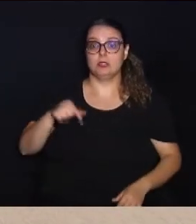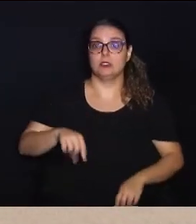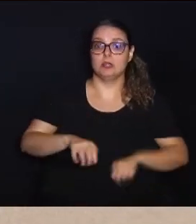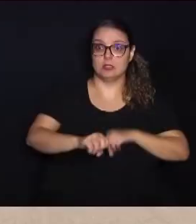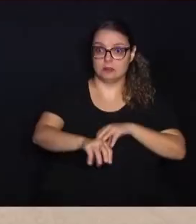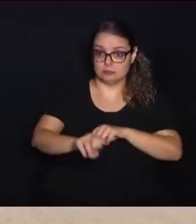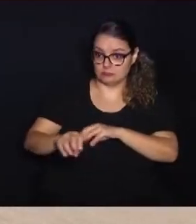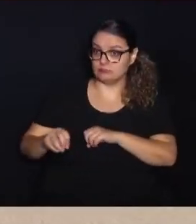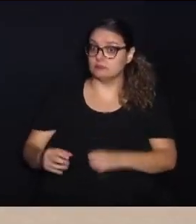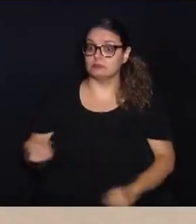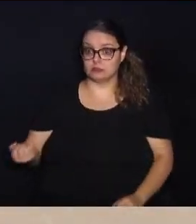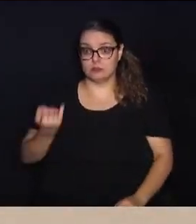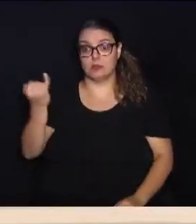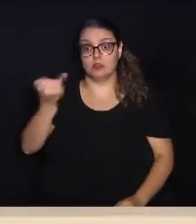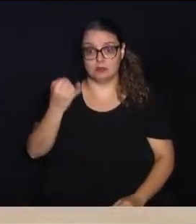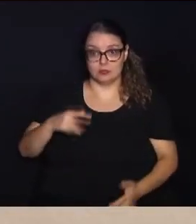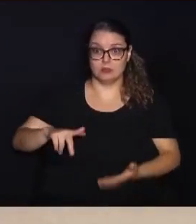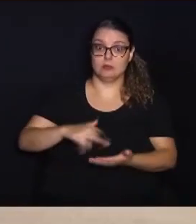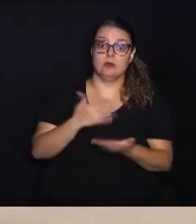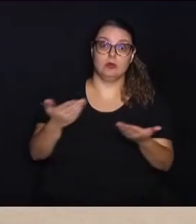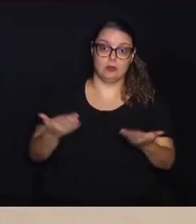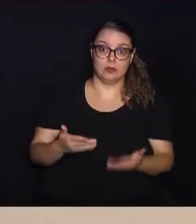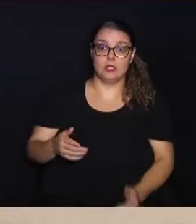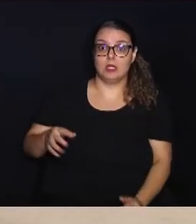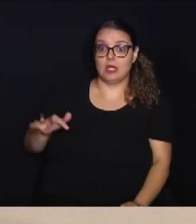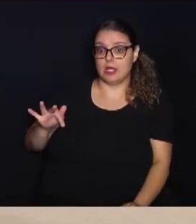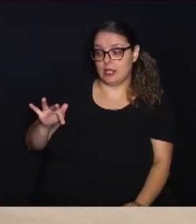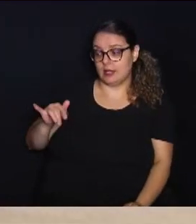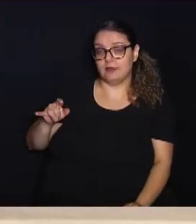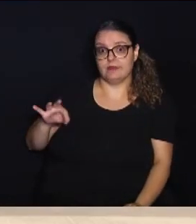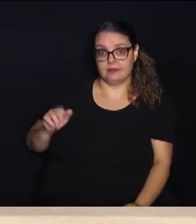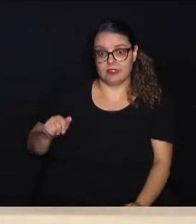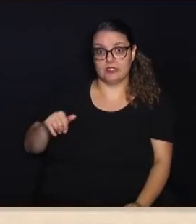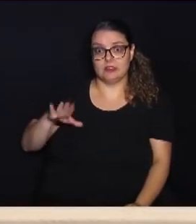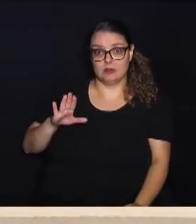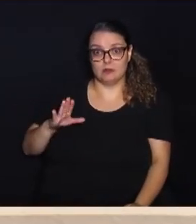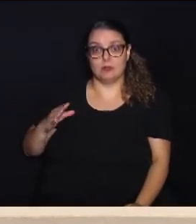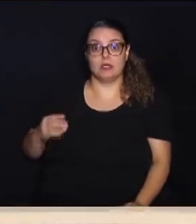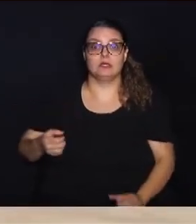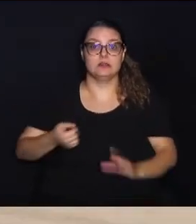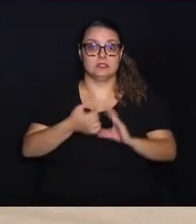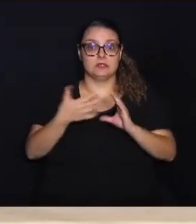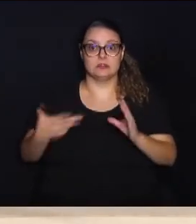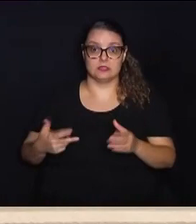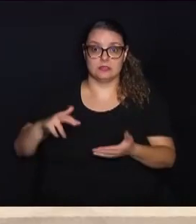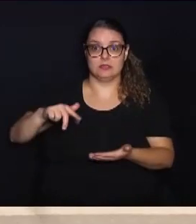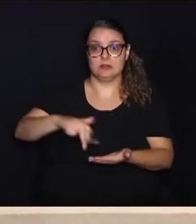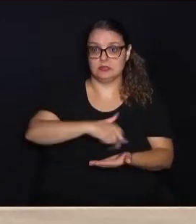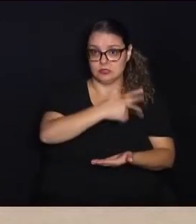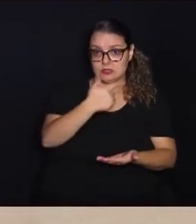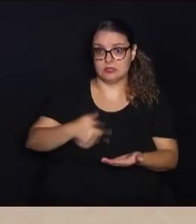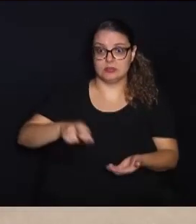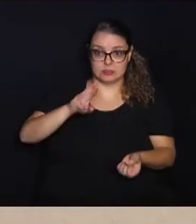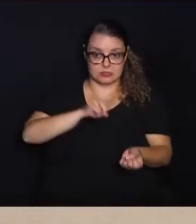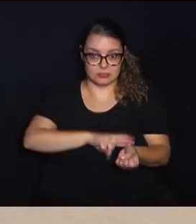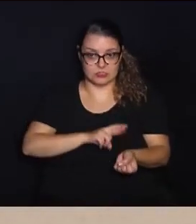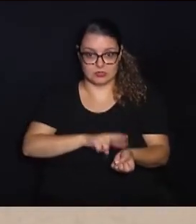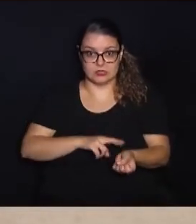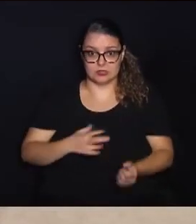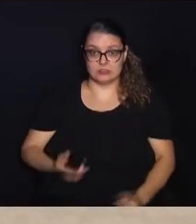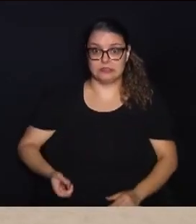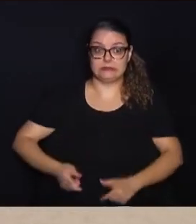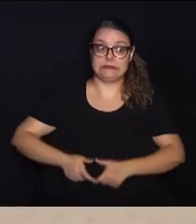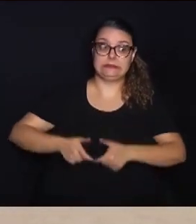na categoria adulta a fita precisa ter 6 metros, na categoria juvenil 5 e na categoria infantil 4